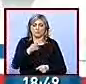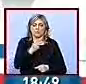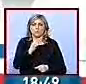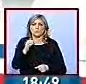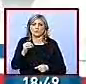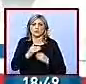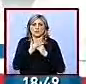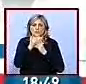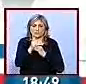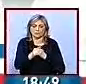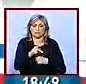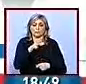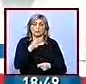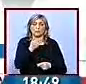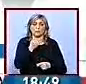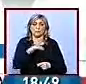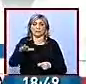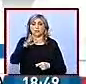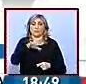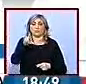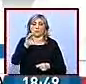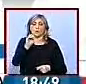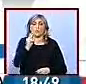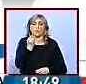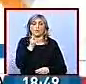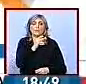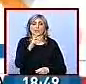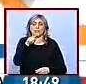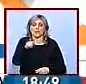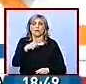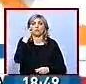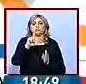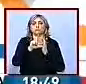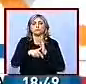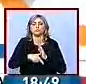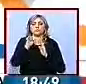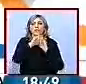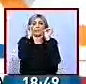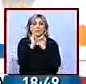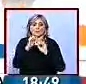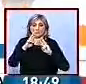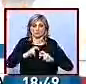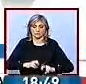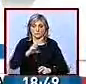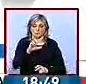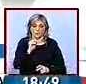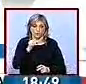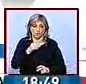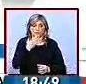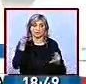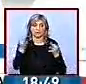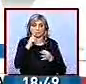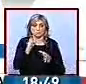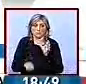A UBI, sediada na Covilhã, lidera mesmo o projeto internacional de investigação CROP, que vai permitir